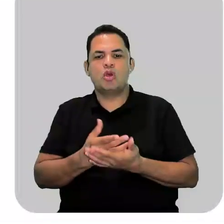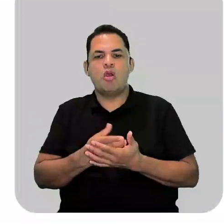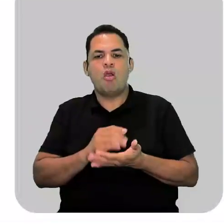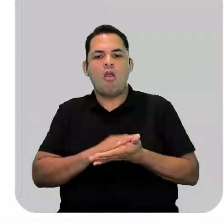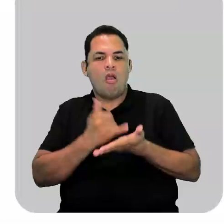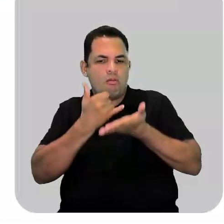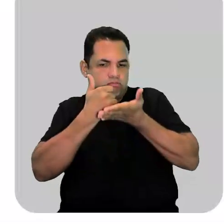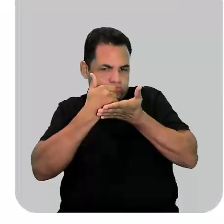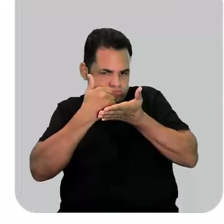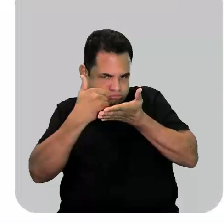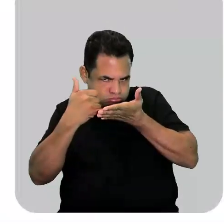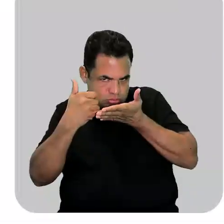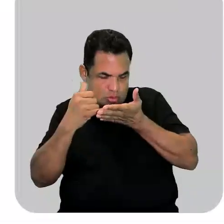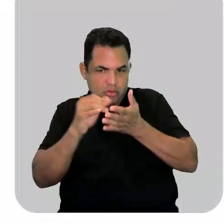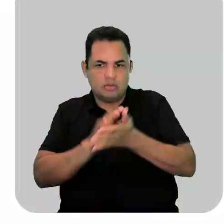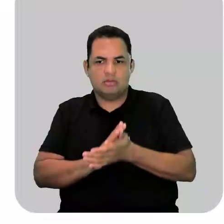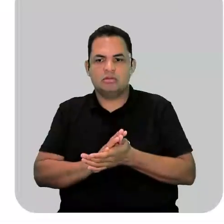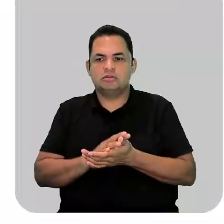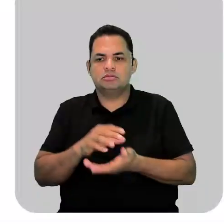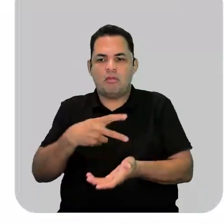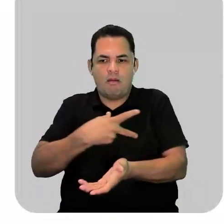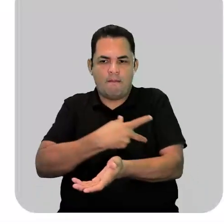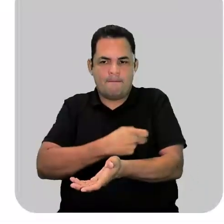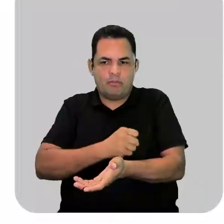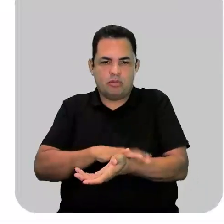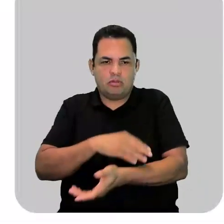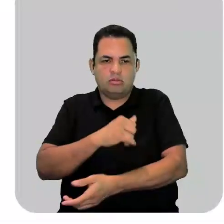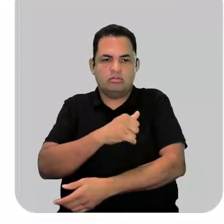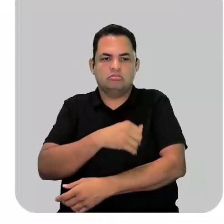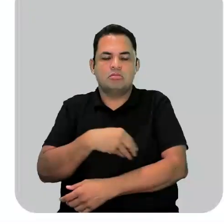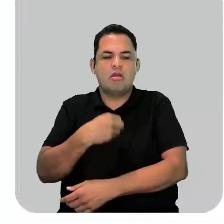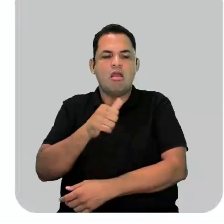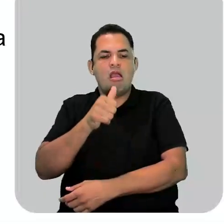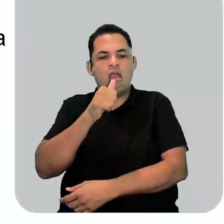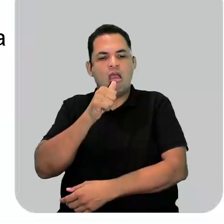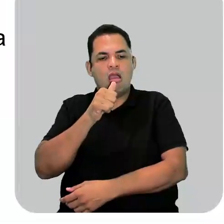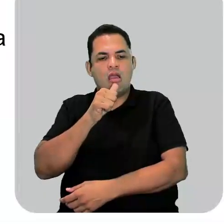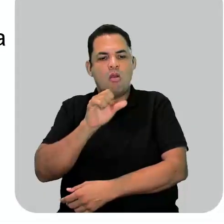injetáveis, álcool, maconha e tabaco.